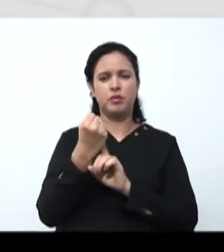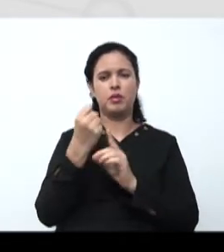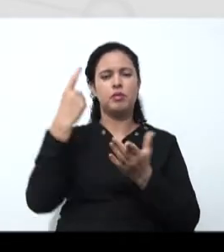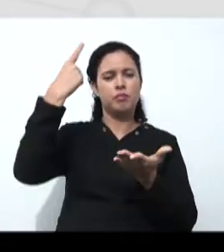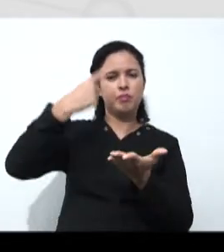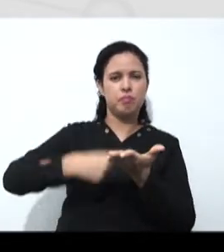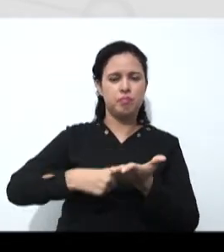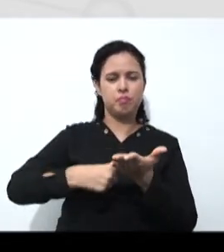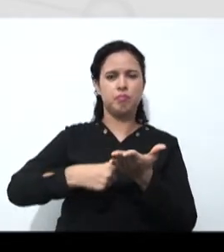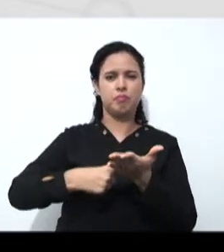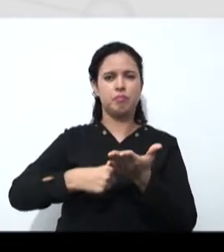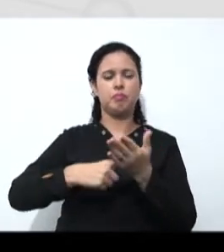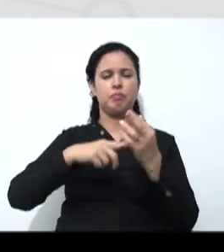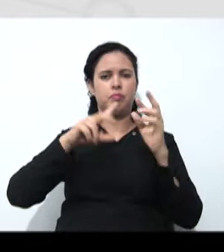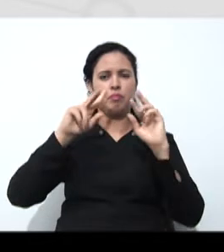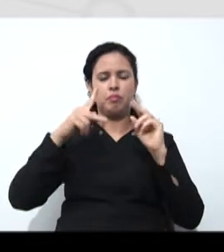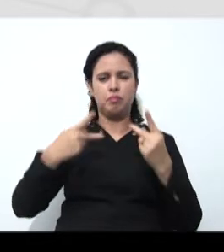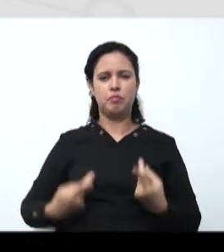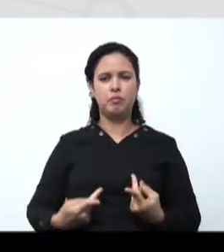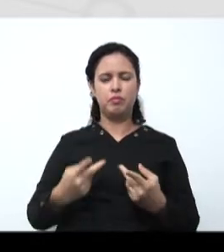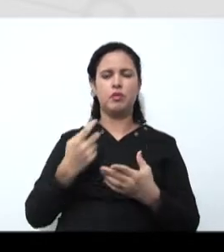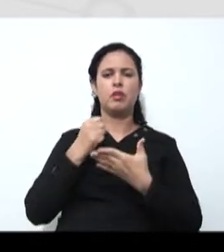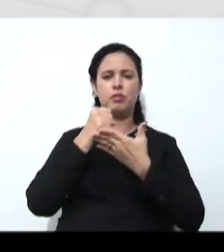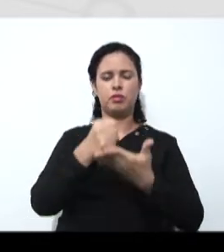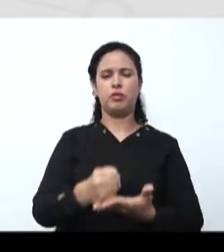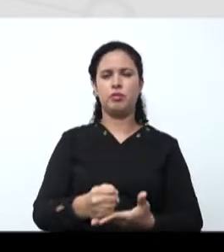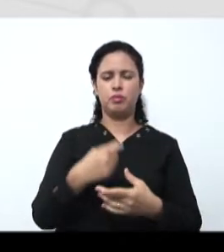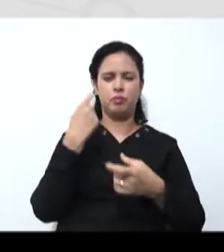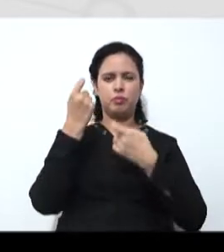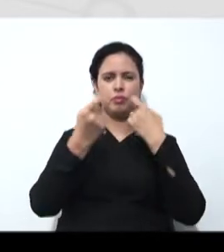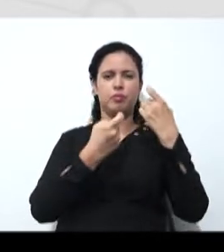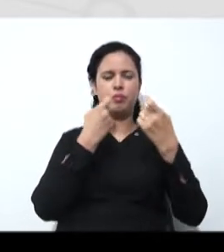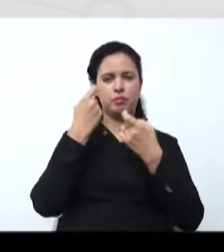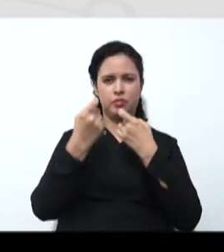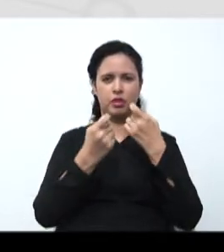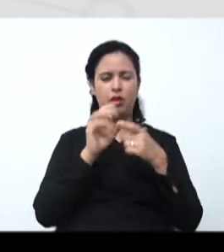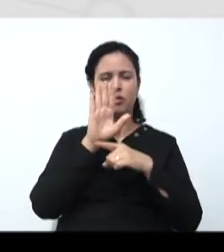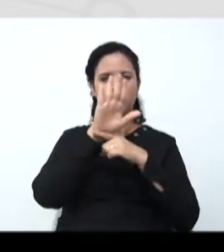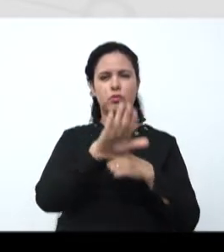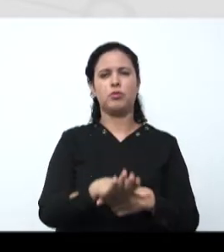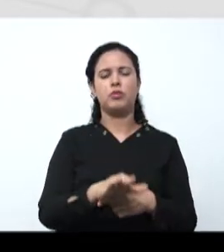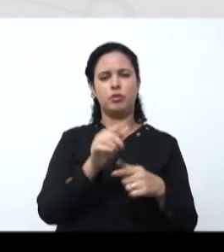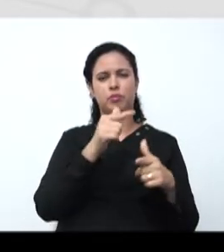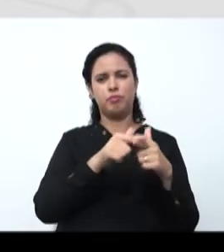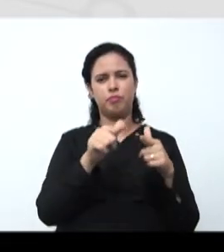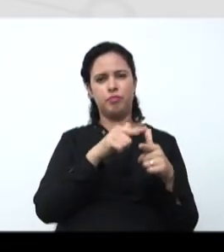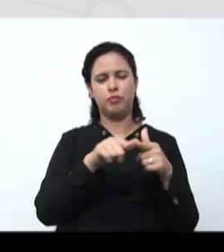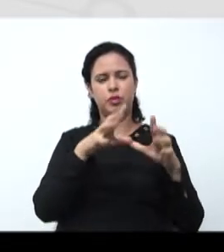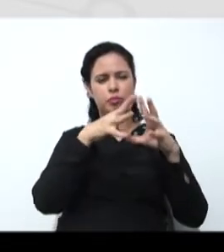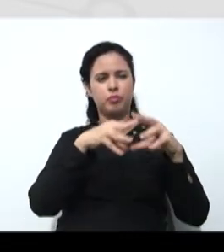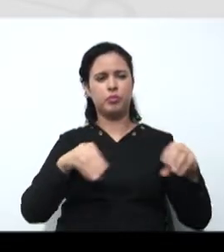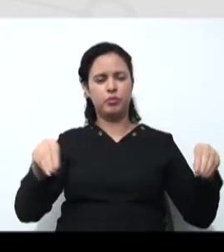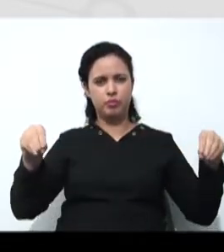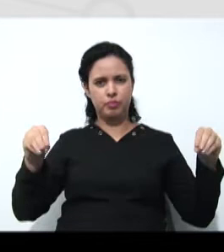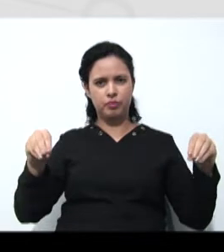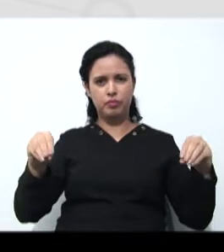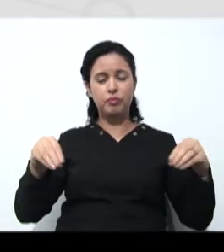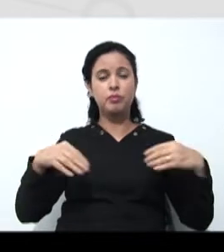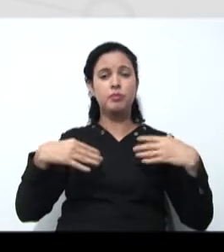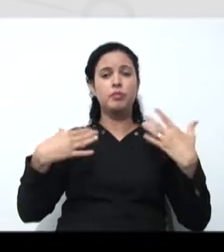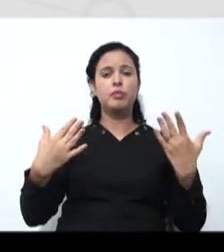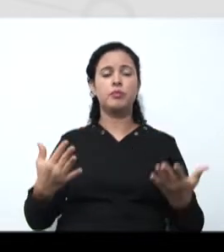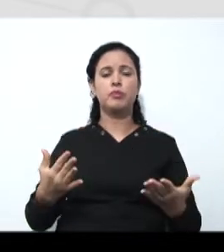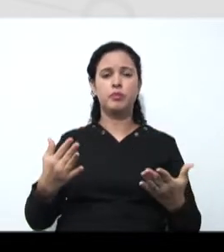causas humanitárias e preocupa em resolver problemas da sociedade. Então, assim, quando a